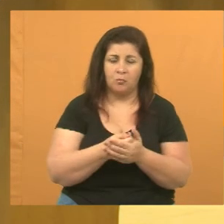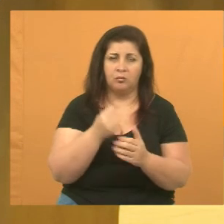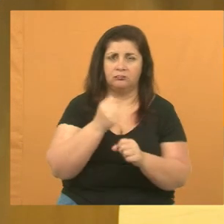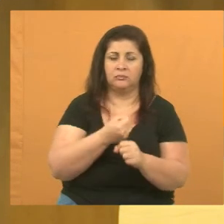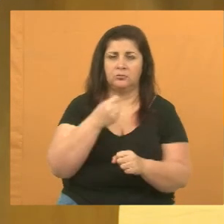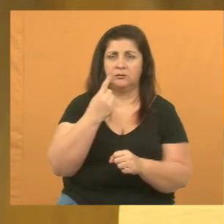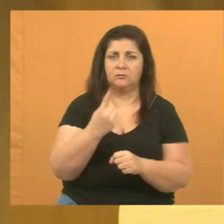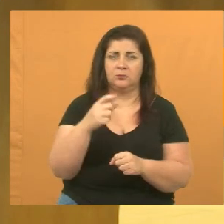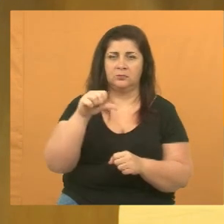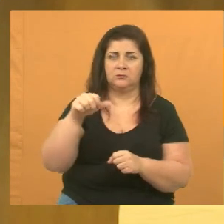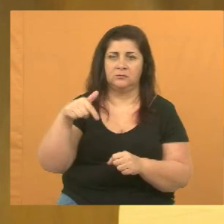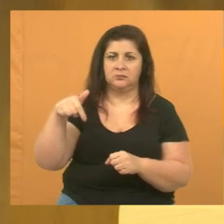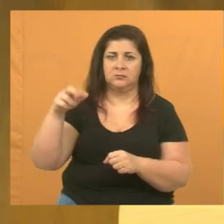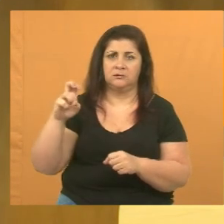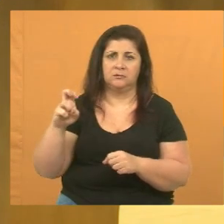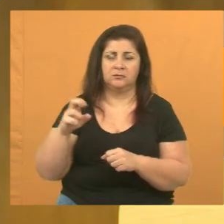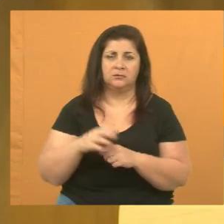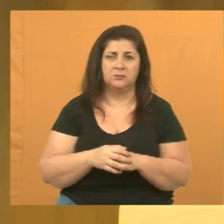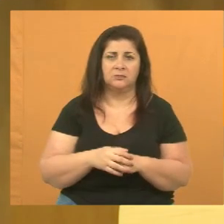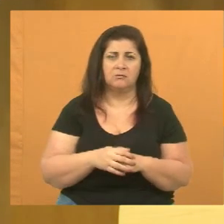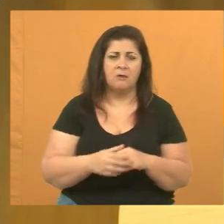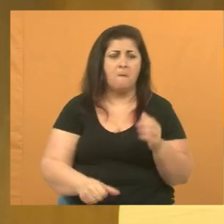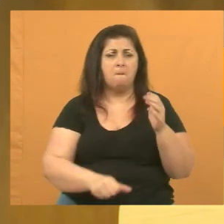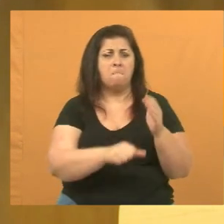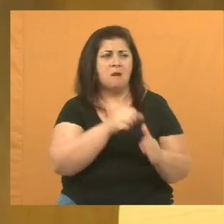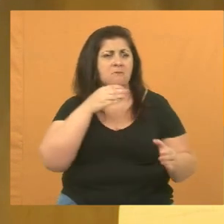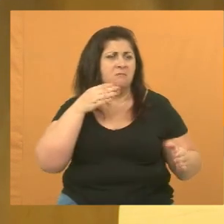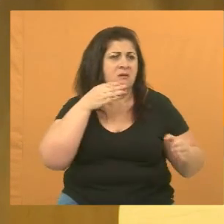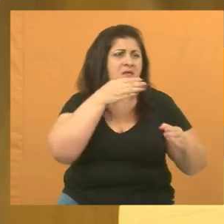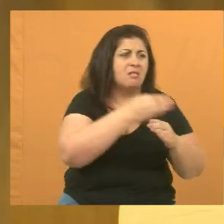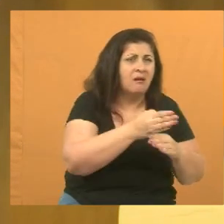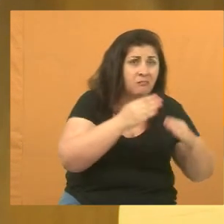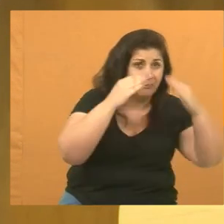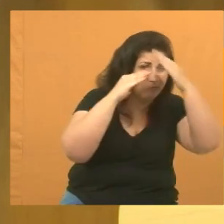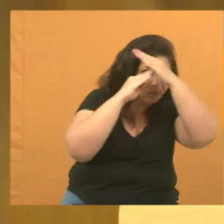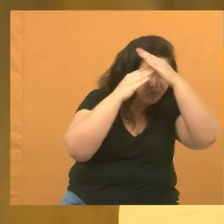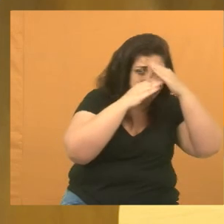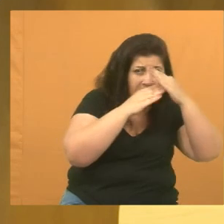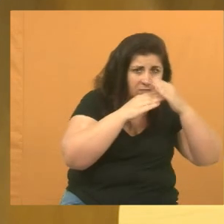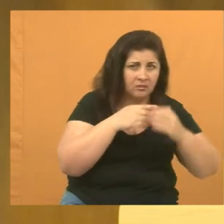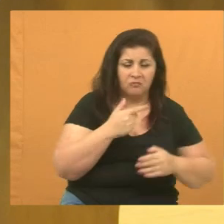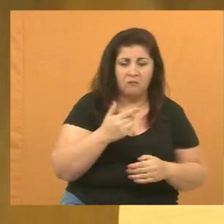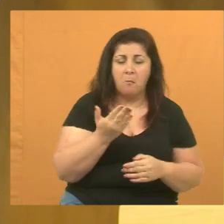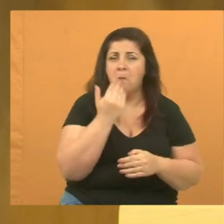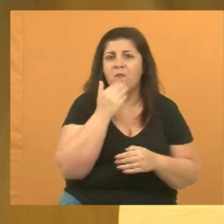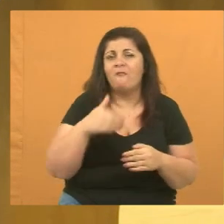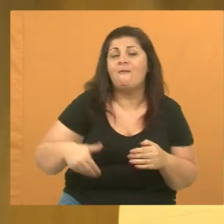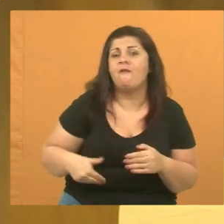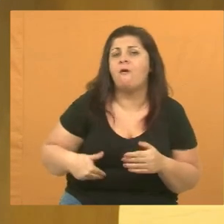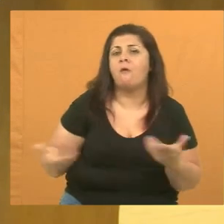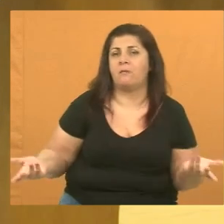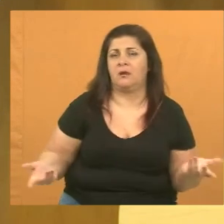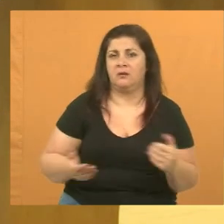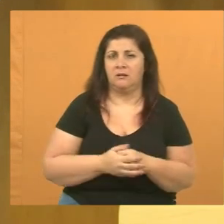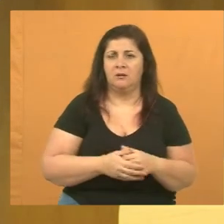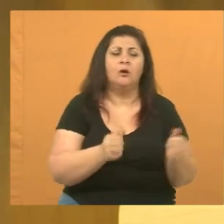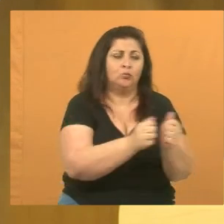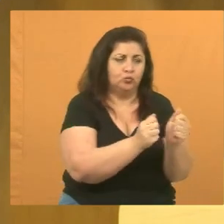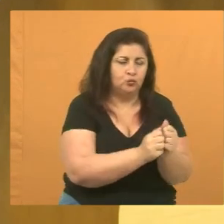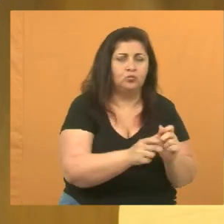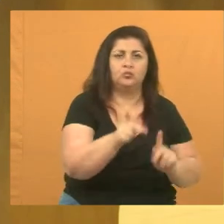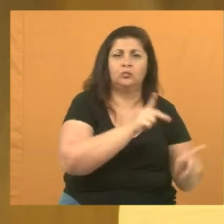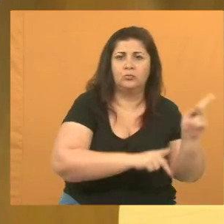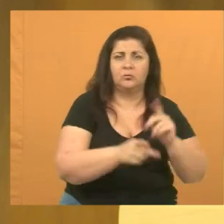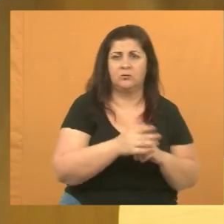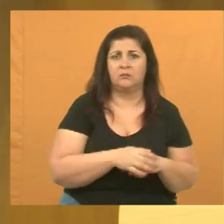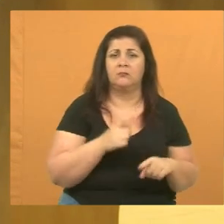1975 no Parque Minha Lua, eu era o primeiro a entrar embaixo do lona porque eu não ia passar fome. eu ia ficar lá junto com esse povo. Por quê?